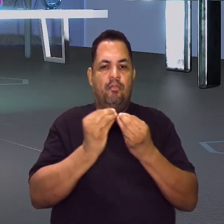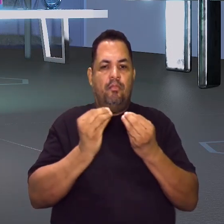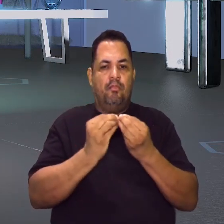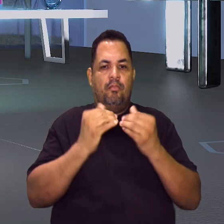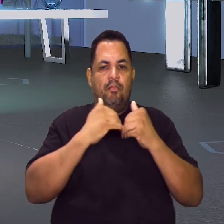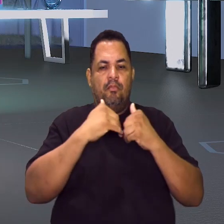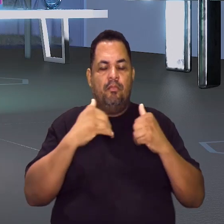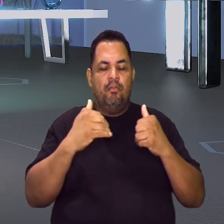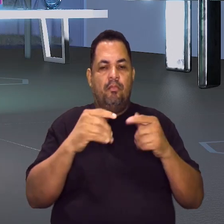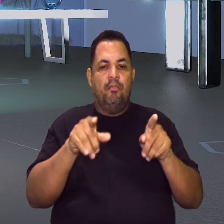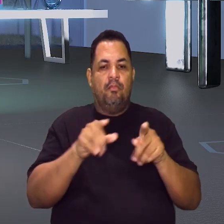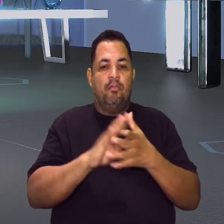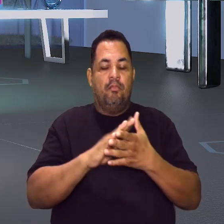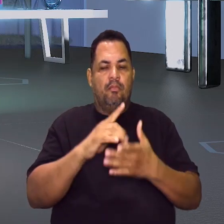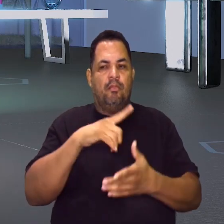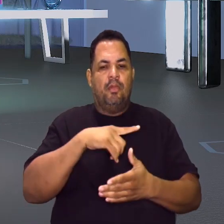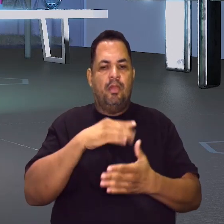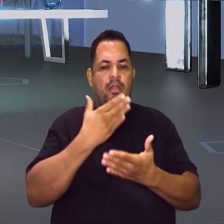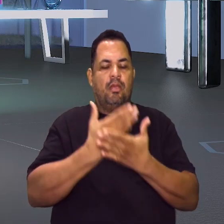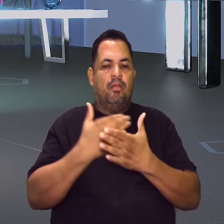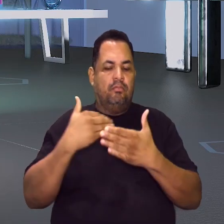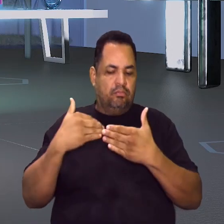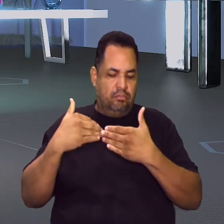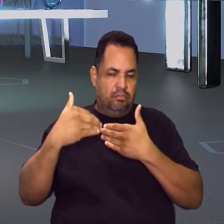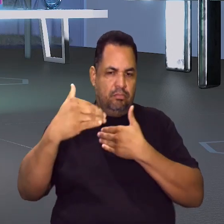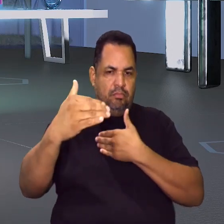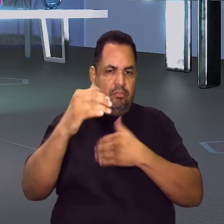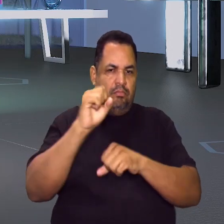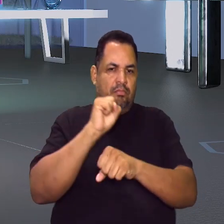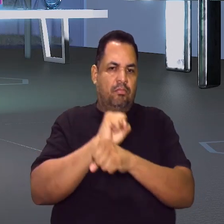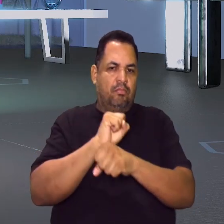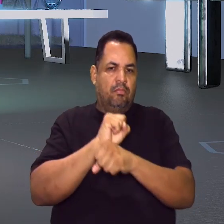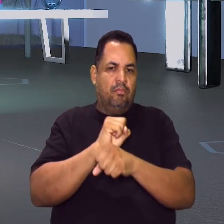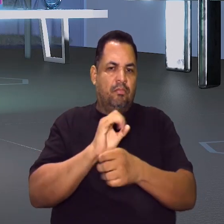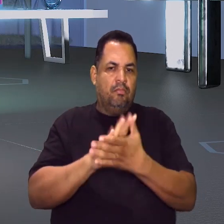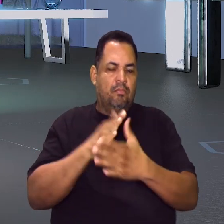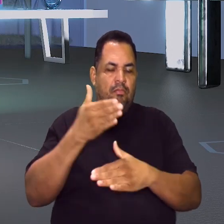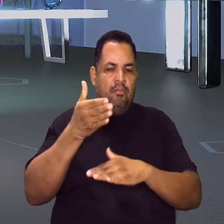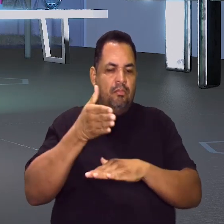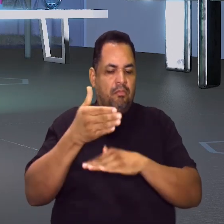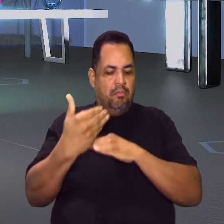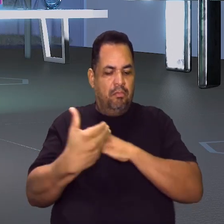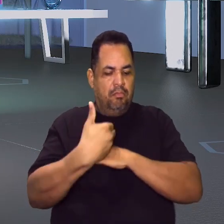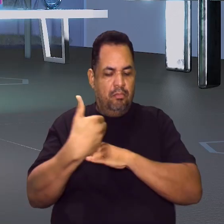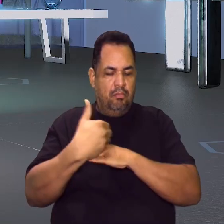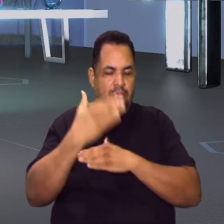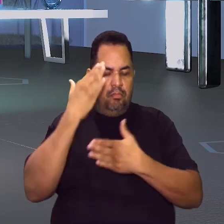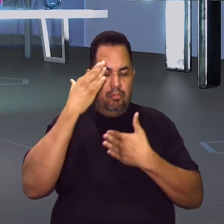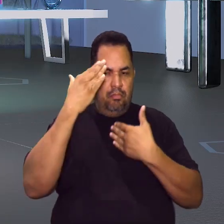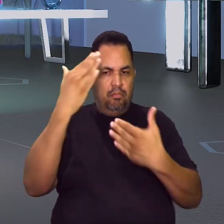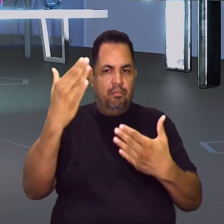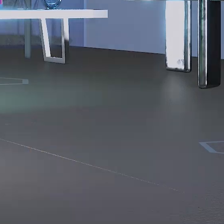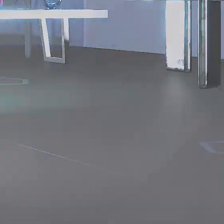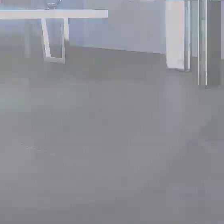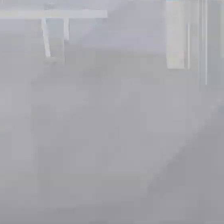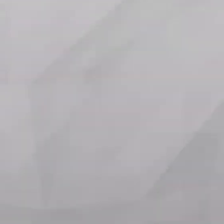Valeu? Teremos muito mais aula pela frente, então esperamos a sua participação. Muito obrigado.